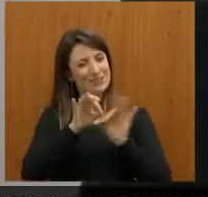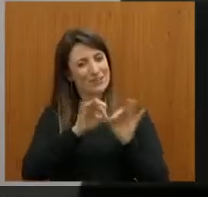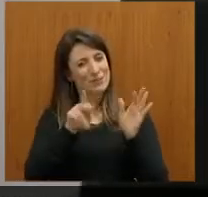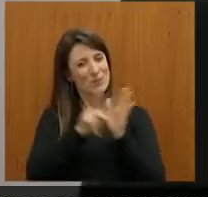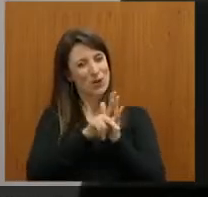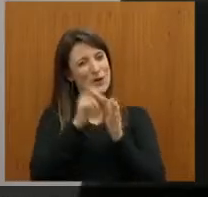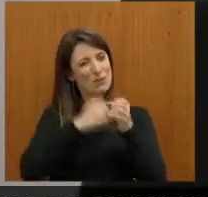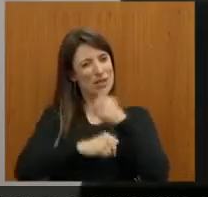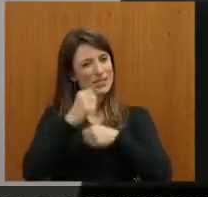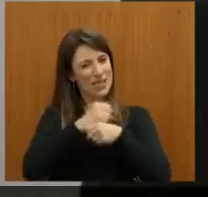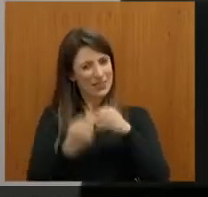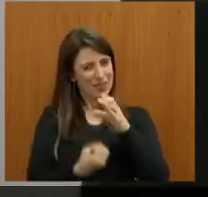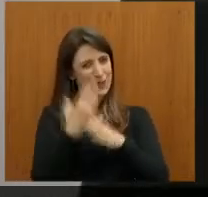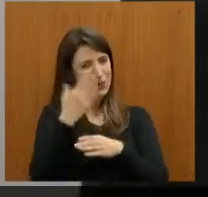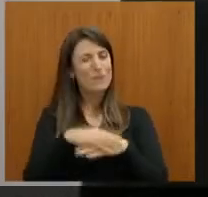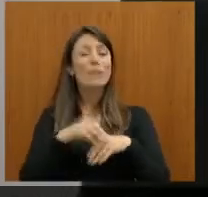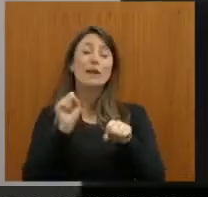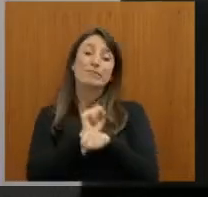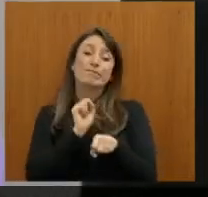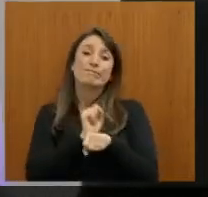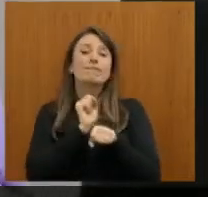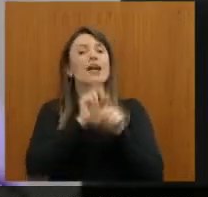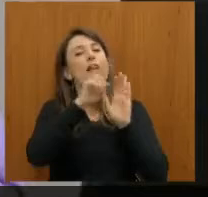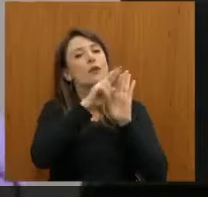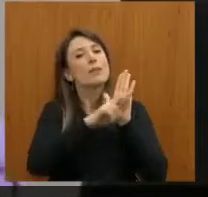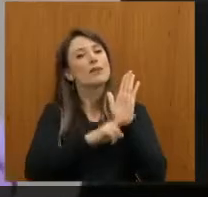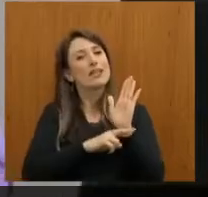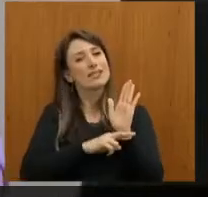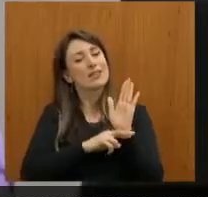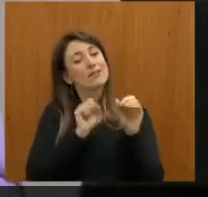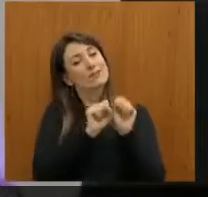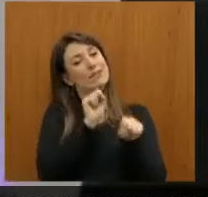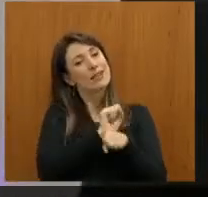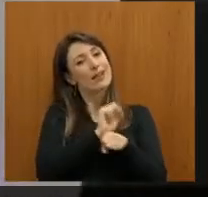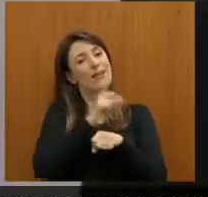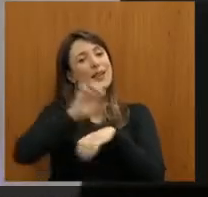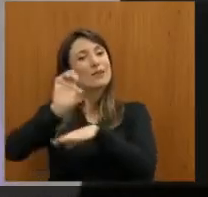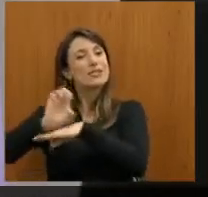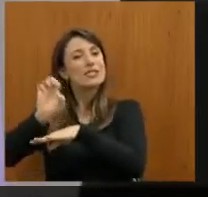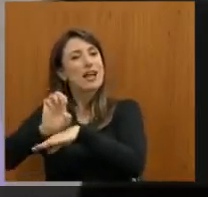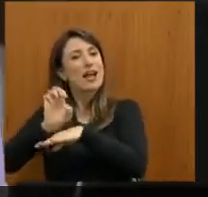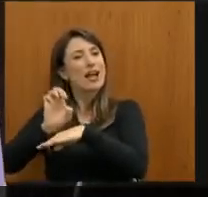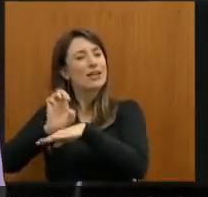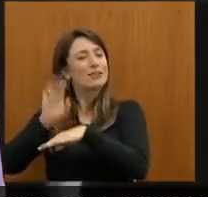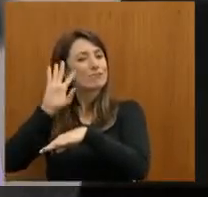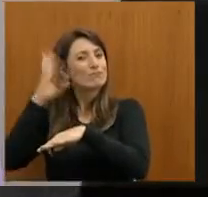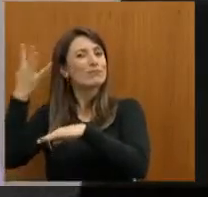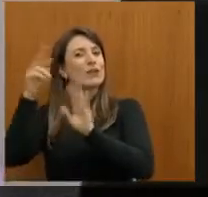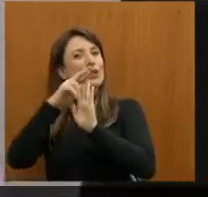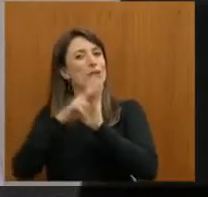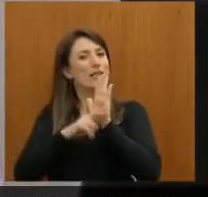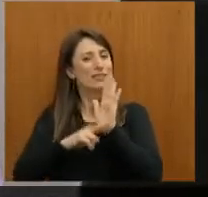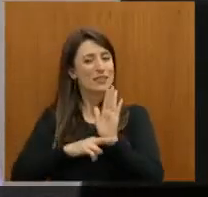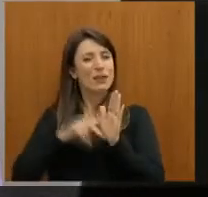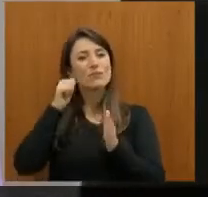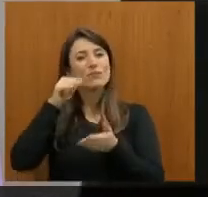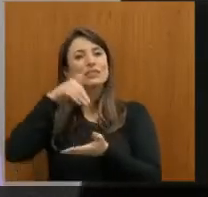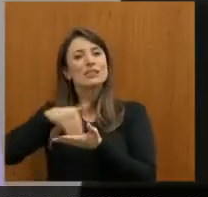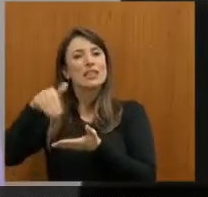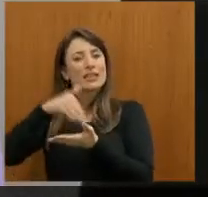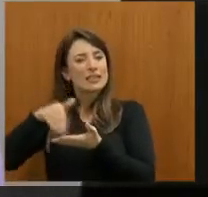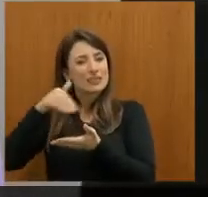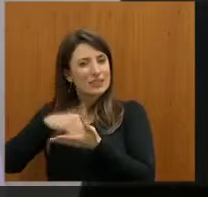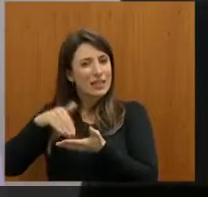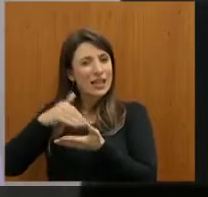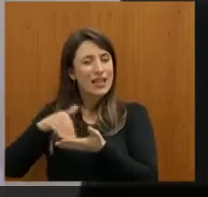lei Estamos aguardando a regulamentação por parte do Estado EA secretária de Desenvolvimento Social do Estado de Minas